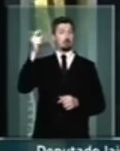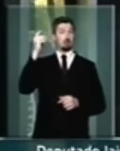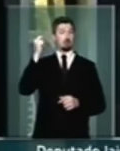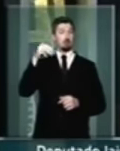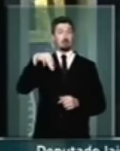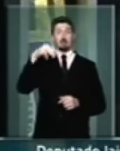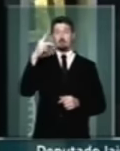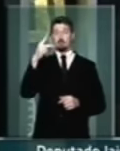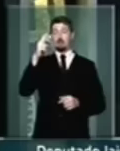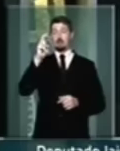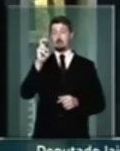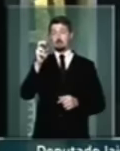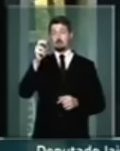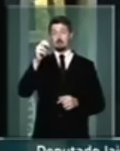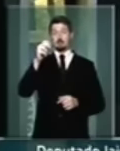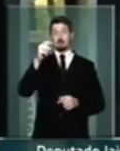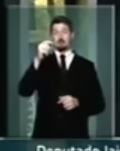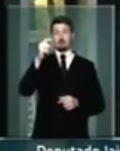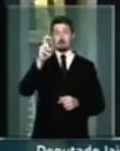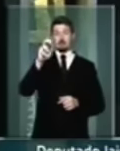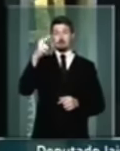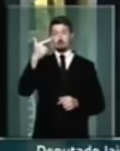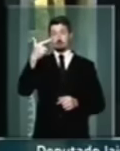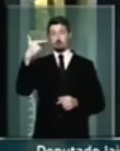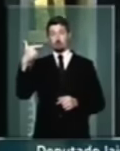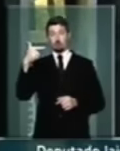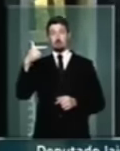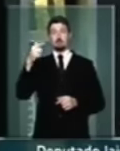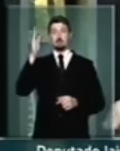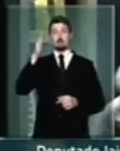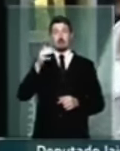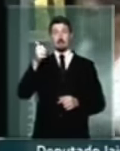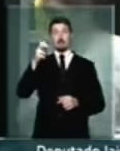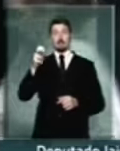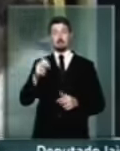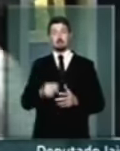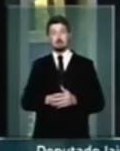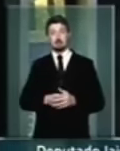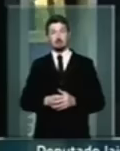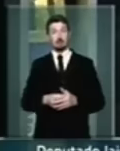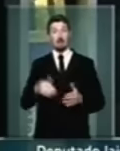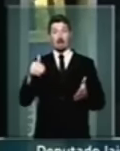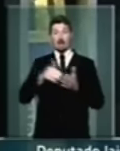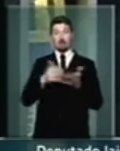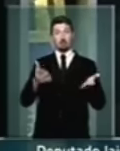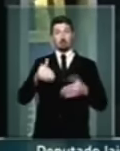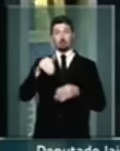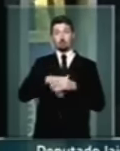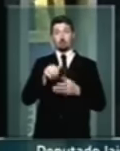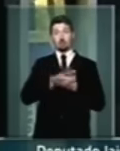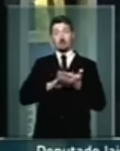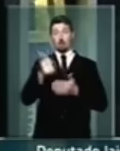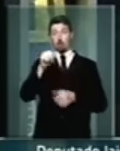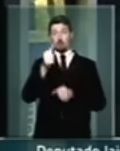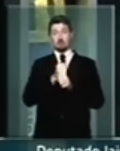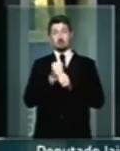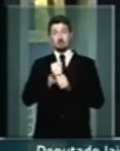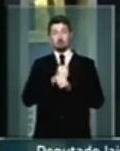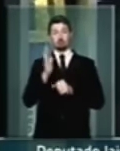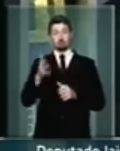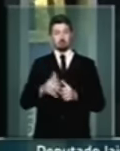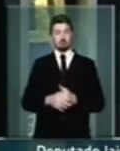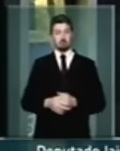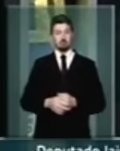MP 2215, que completa esse ano agora 11 anos sem ser votada. Vossa Excelência poderia colocar essa MP em